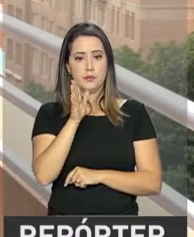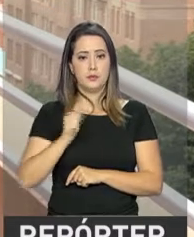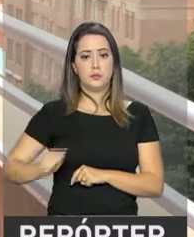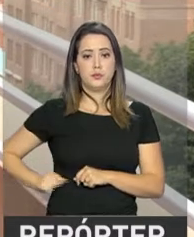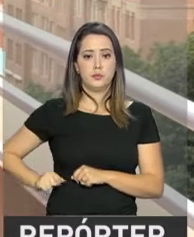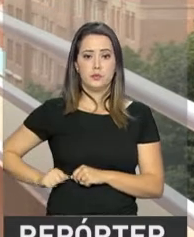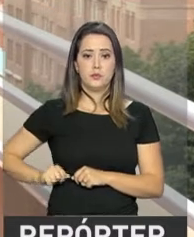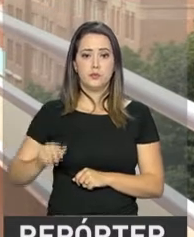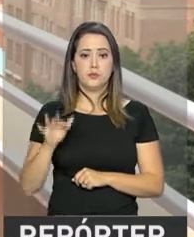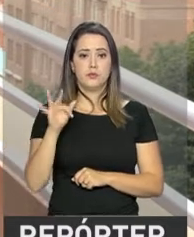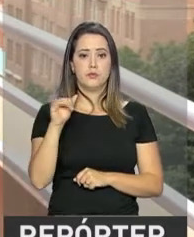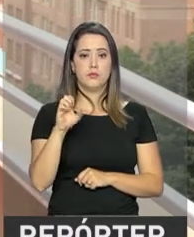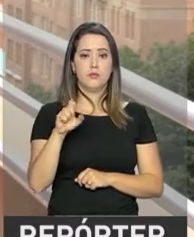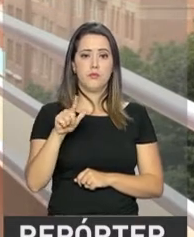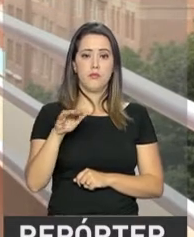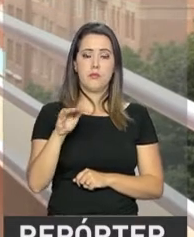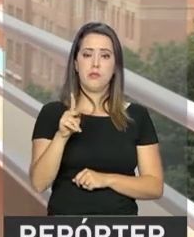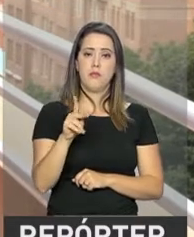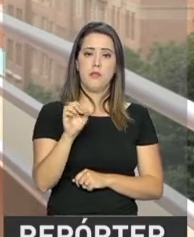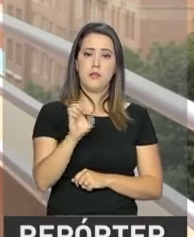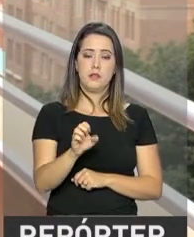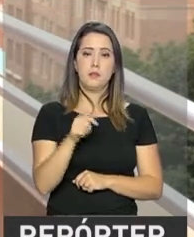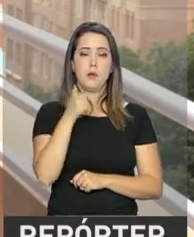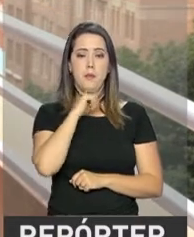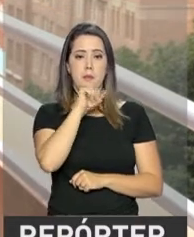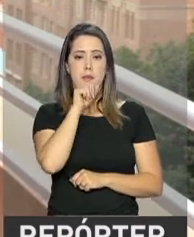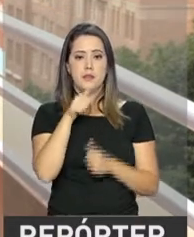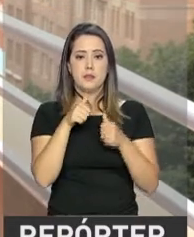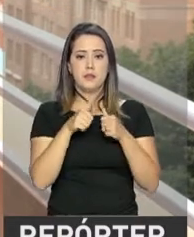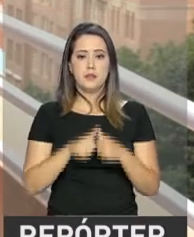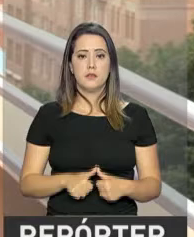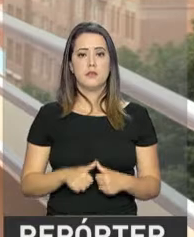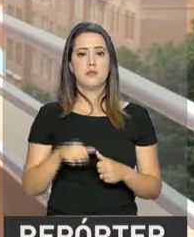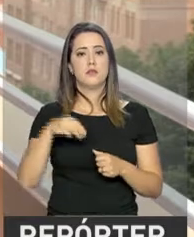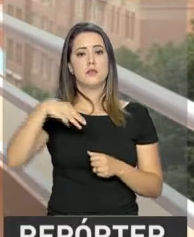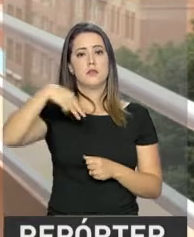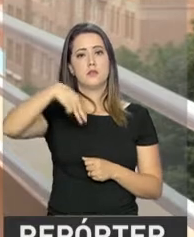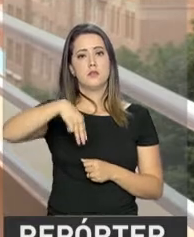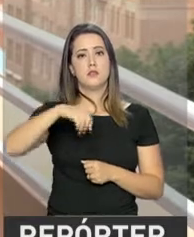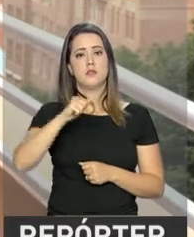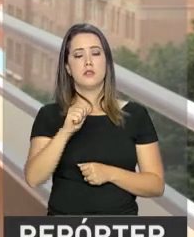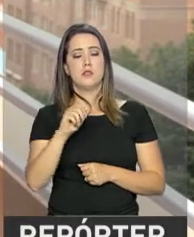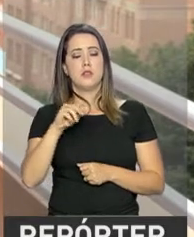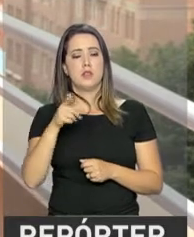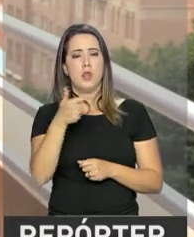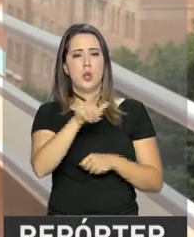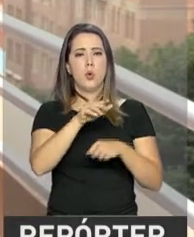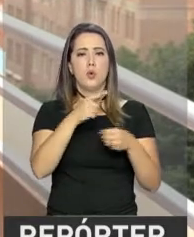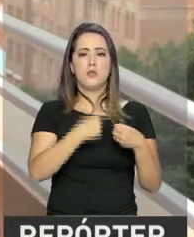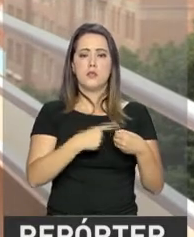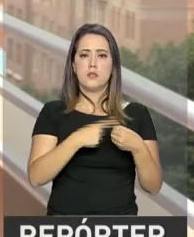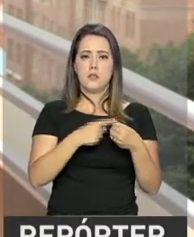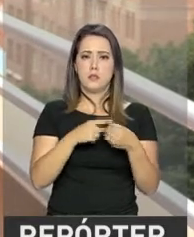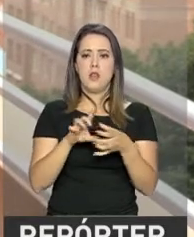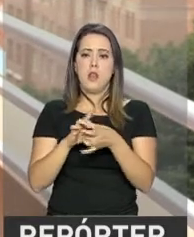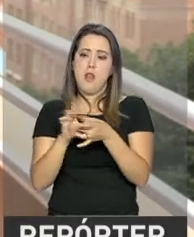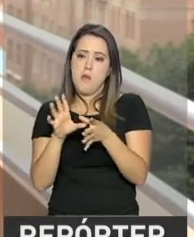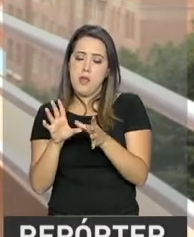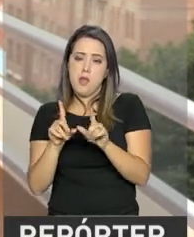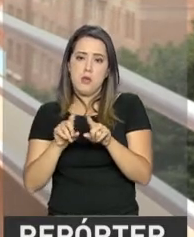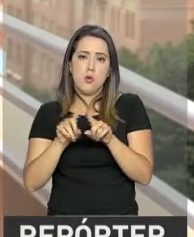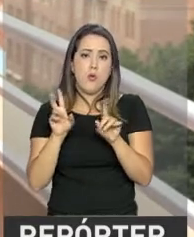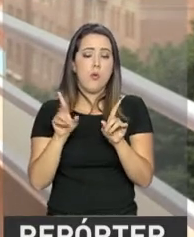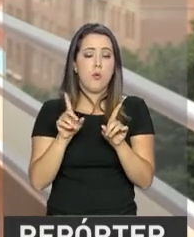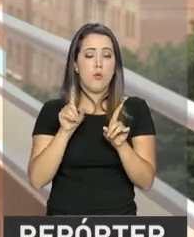Brasil em Houston, Felipe Santa Rosa. A mãe do menino está no estado de Massachusetts depois de ter recebido liberdade condicional